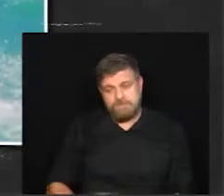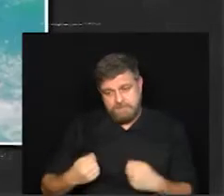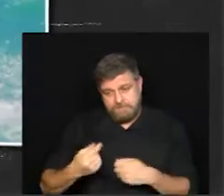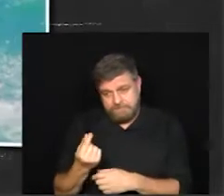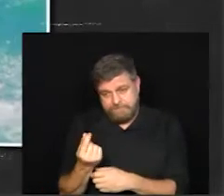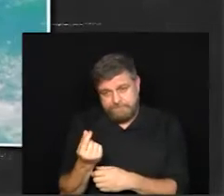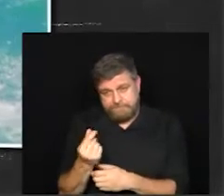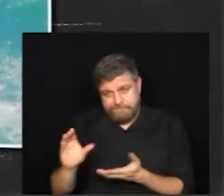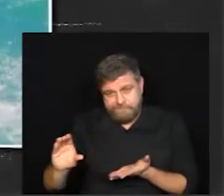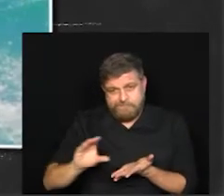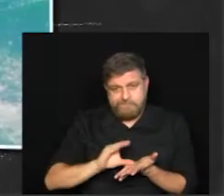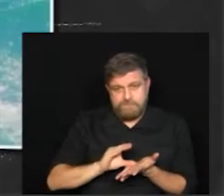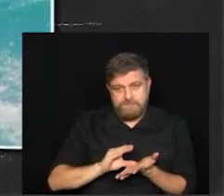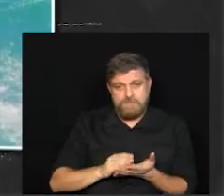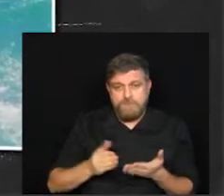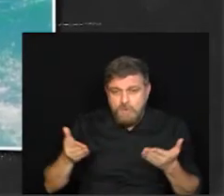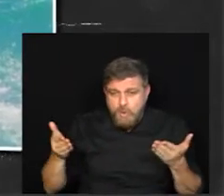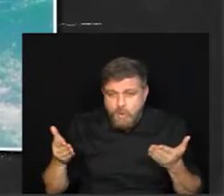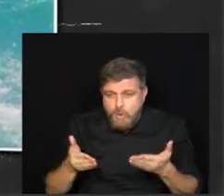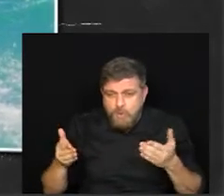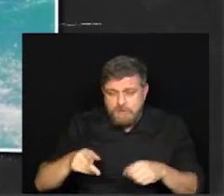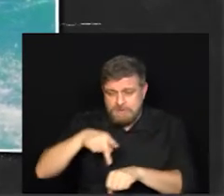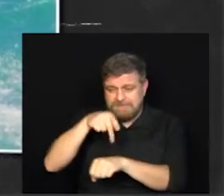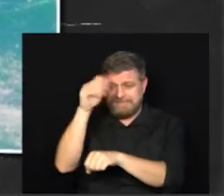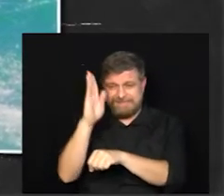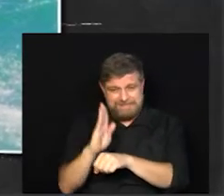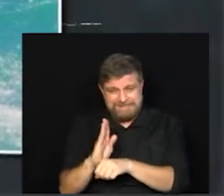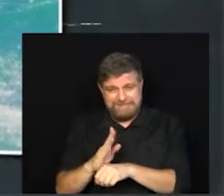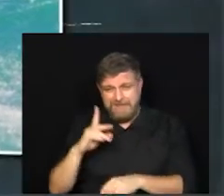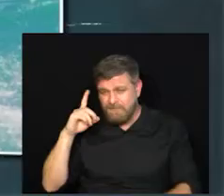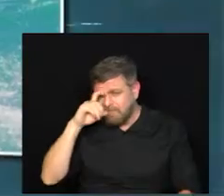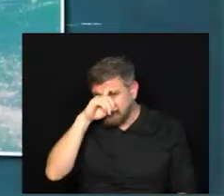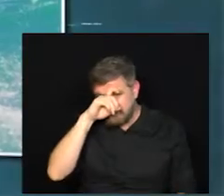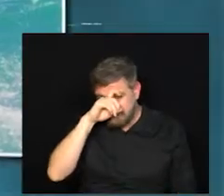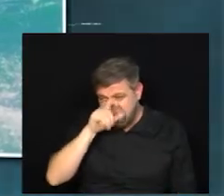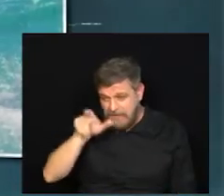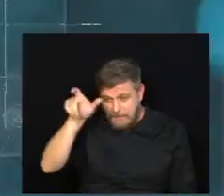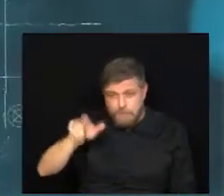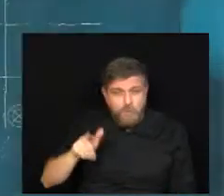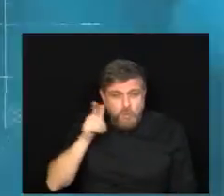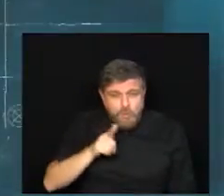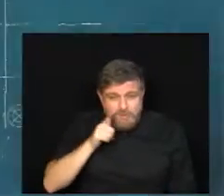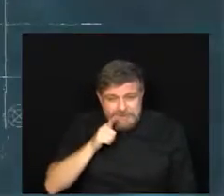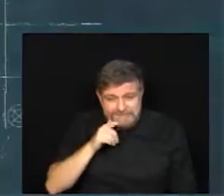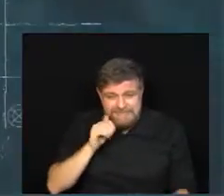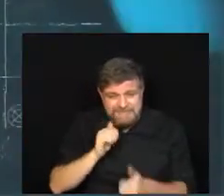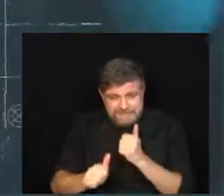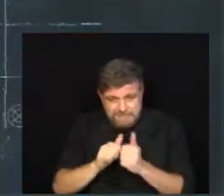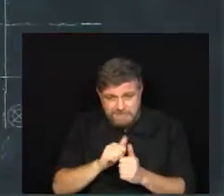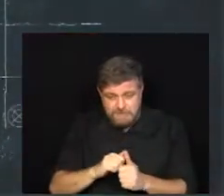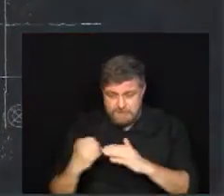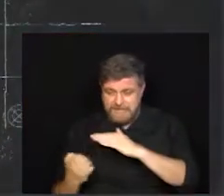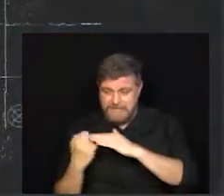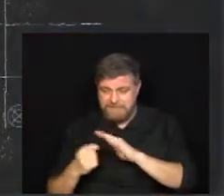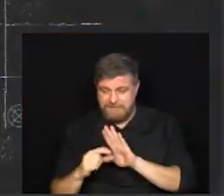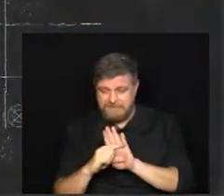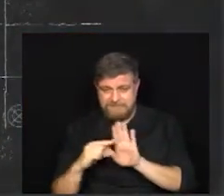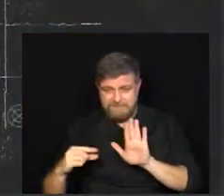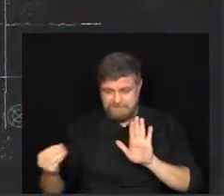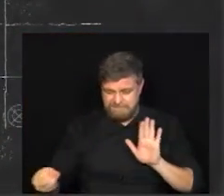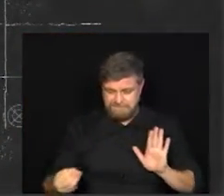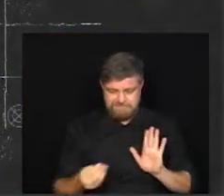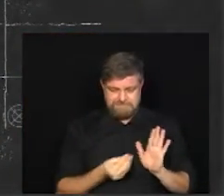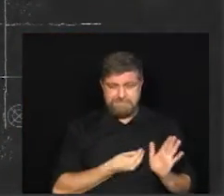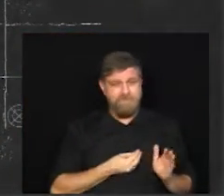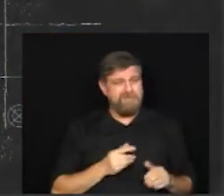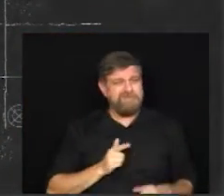Então, hoje em dia, no país, aqui no Brasil, é muito difícil hoje em dia você só viver só de patrocínio.